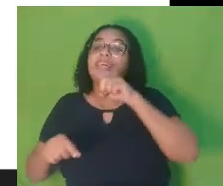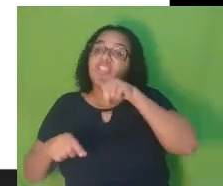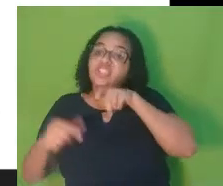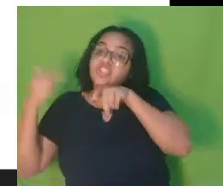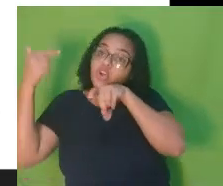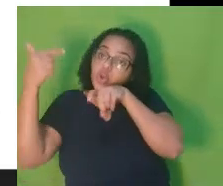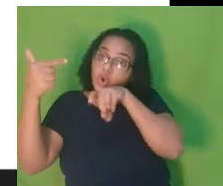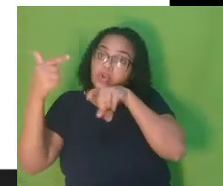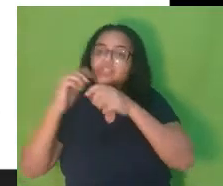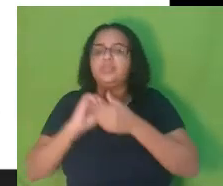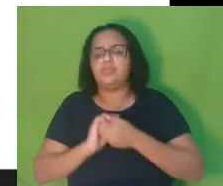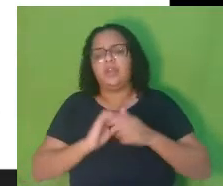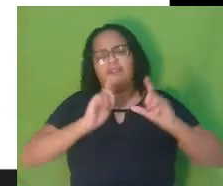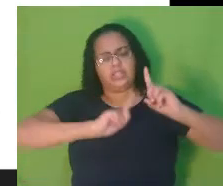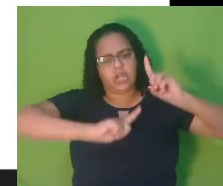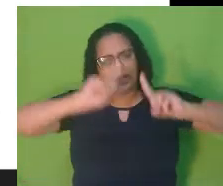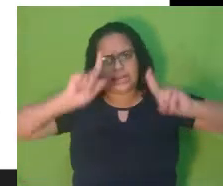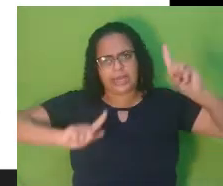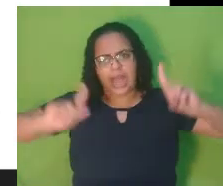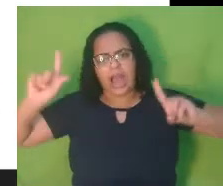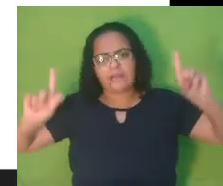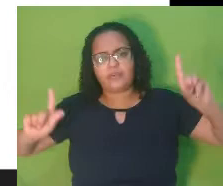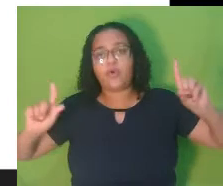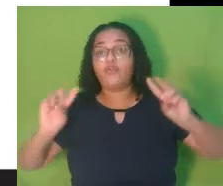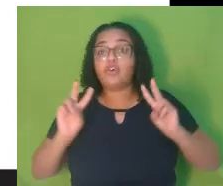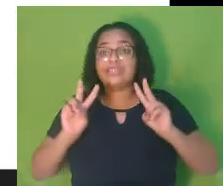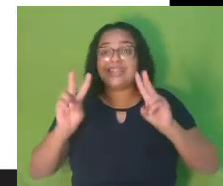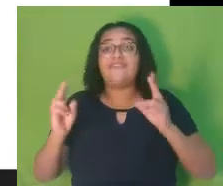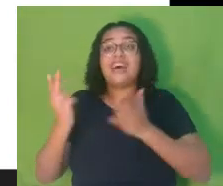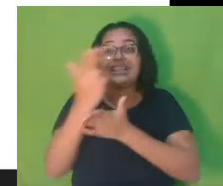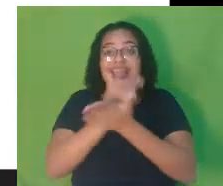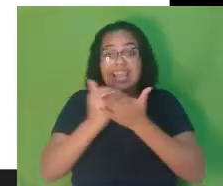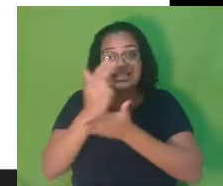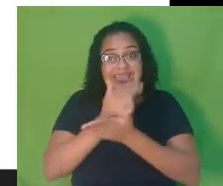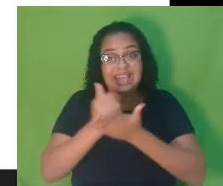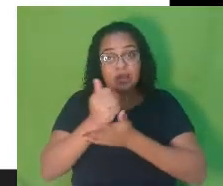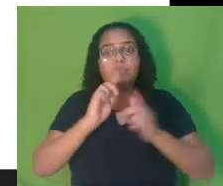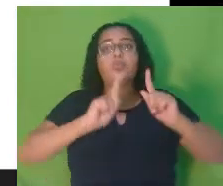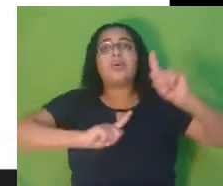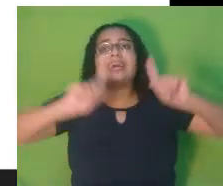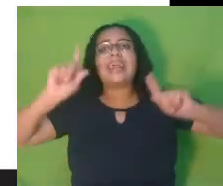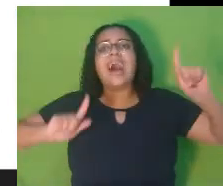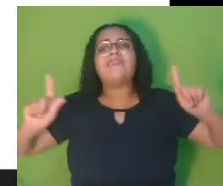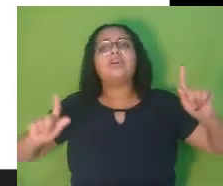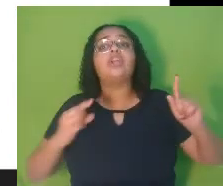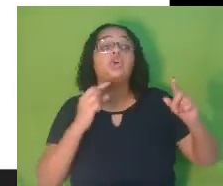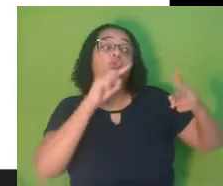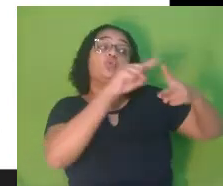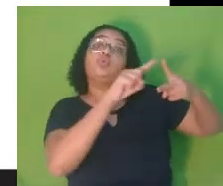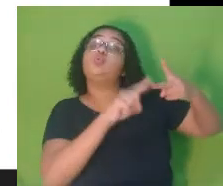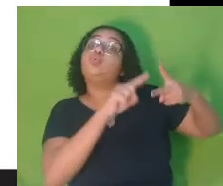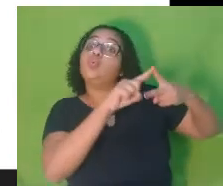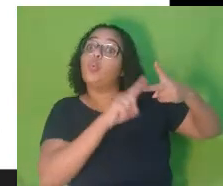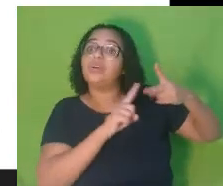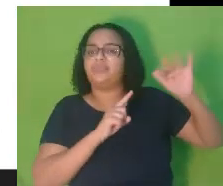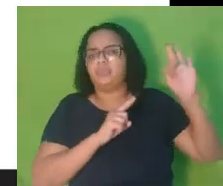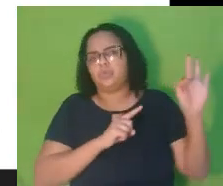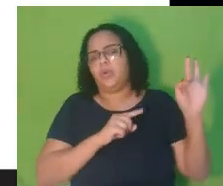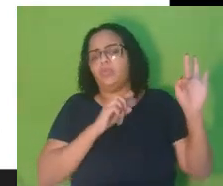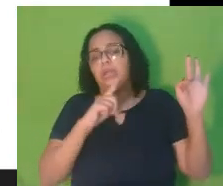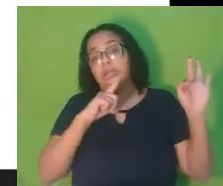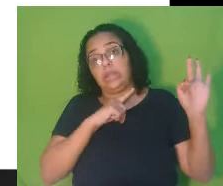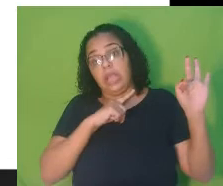a x2. Então, quando você esboça o gráfico das duas funções, né, então aqui a gente